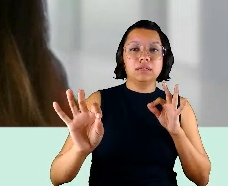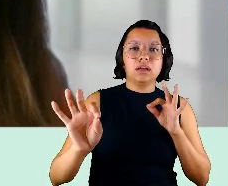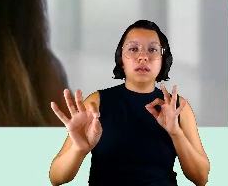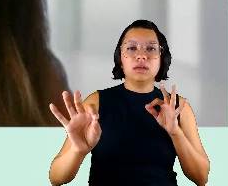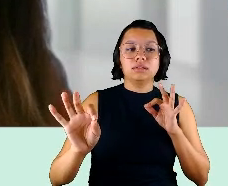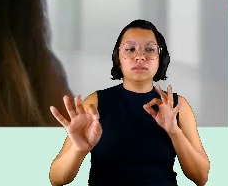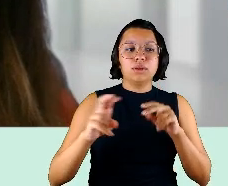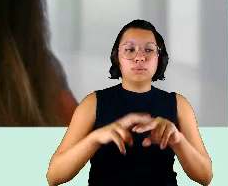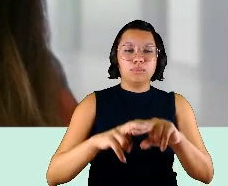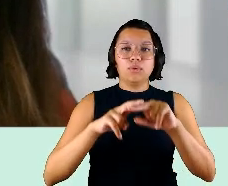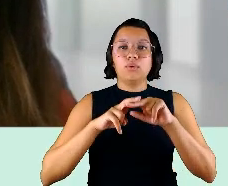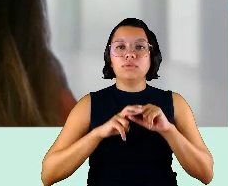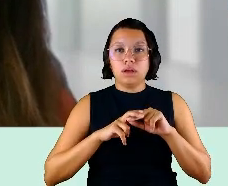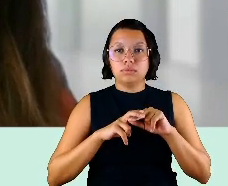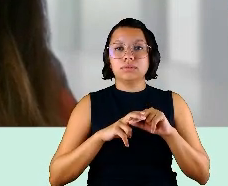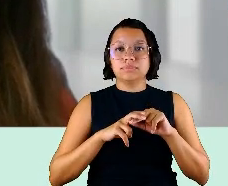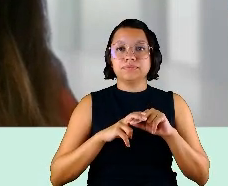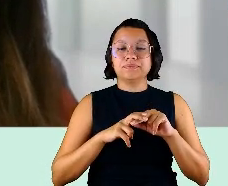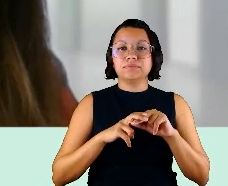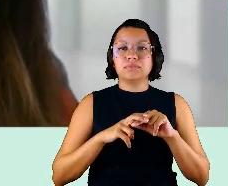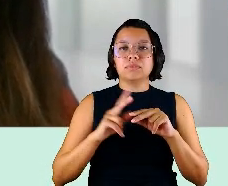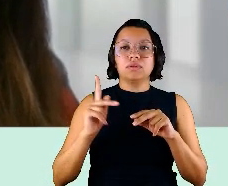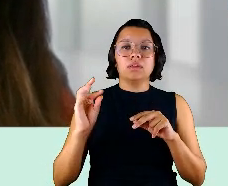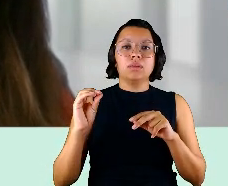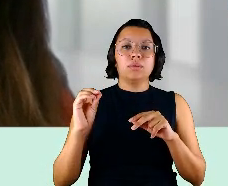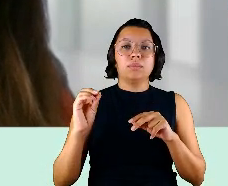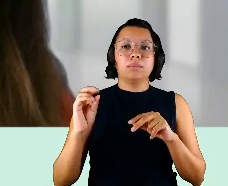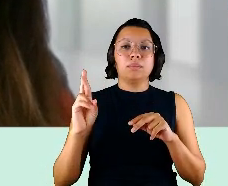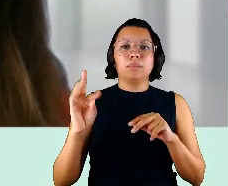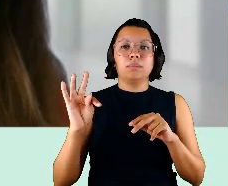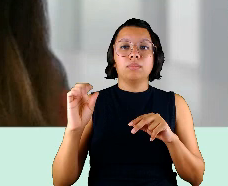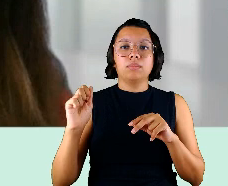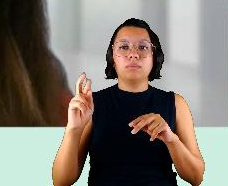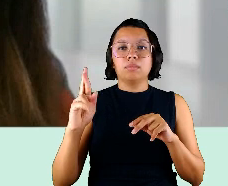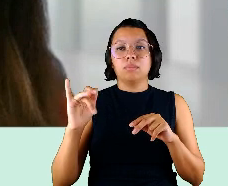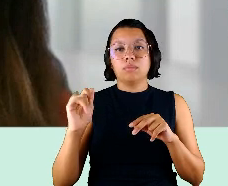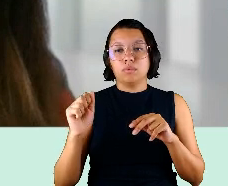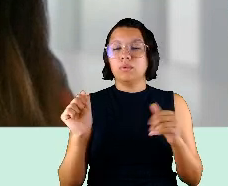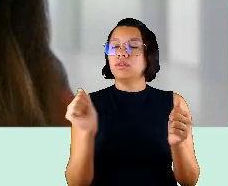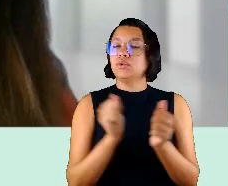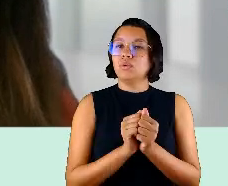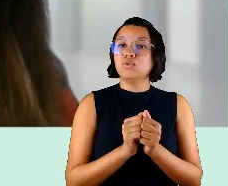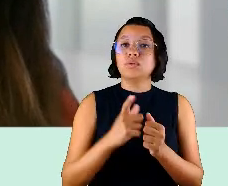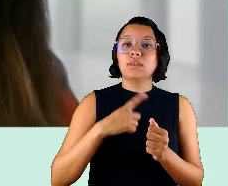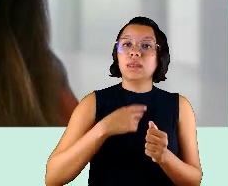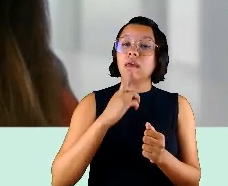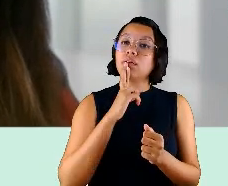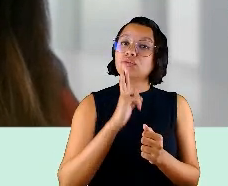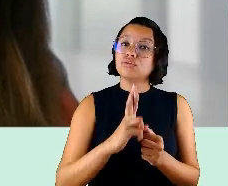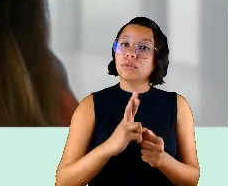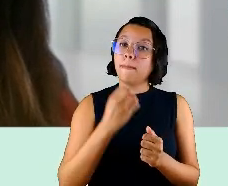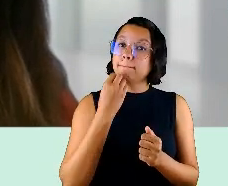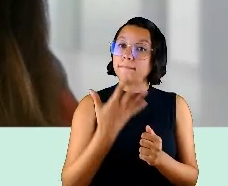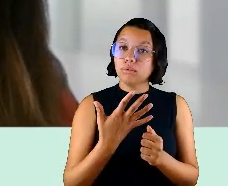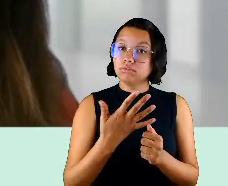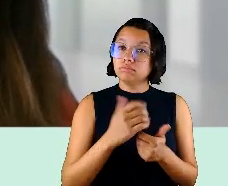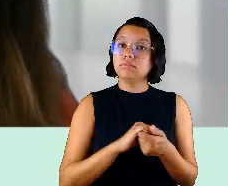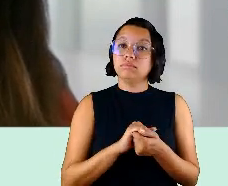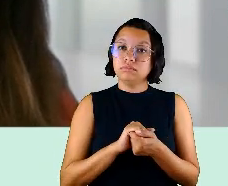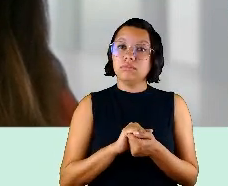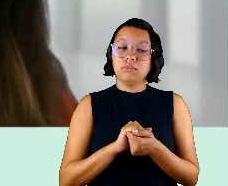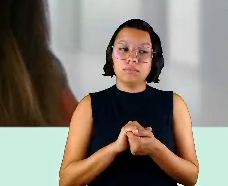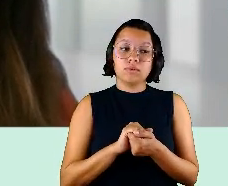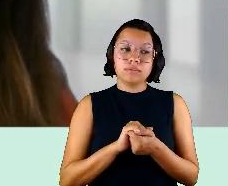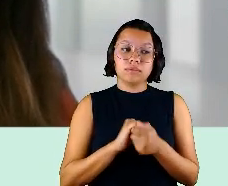por conta das portarias conjuntas, tem dado resultados muito bons